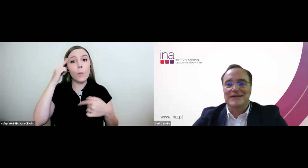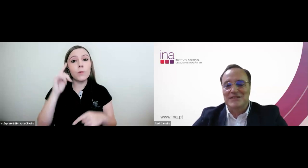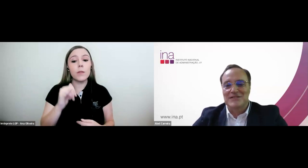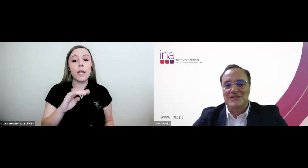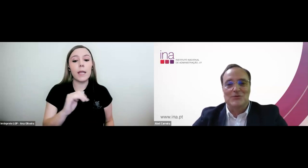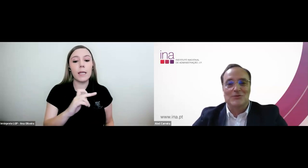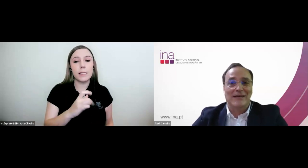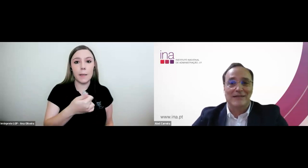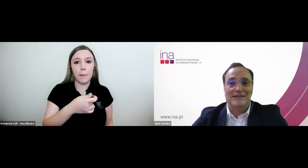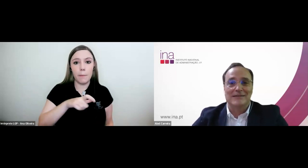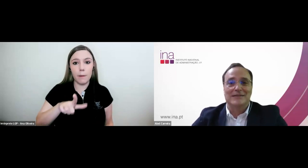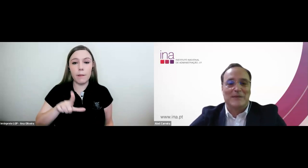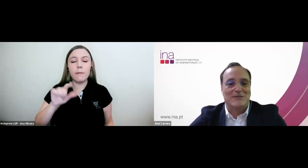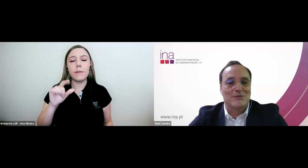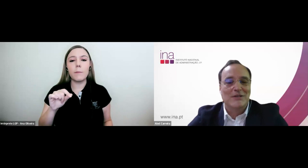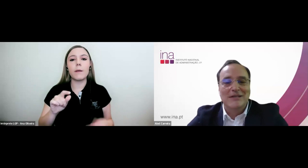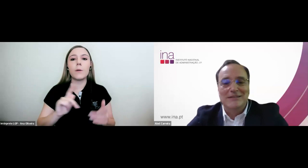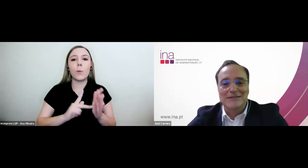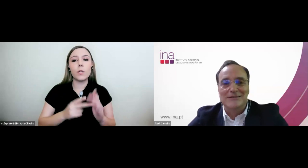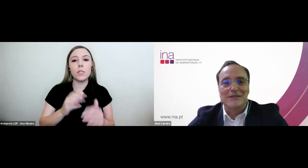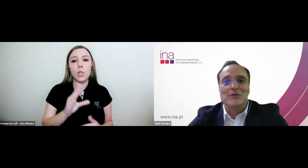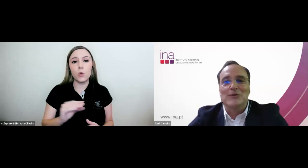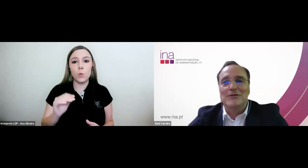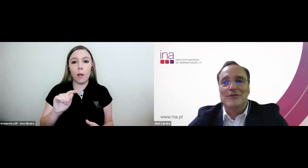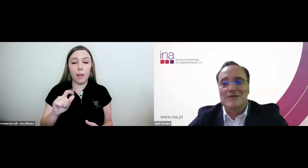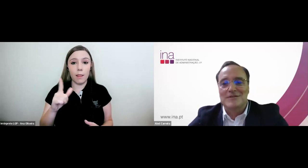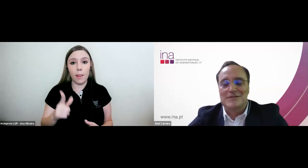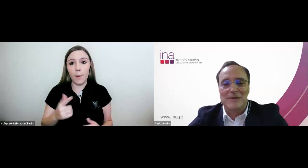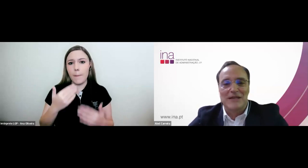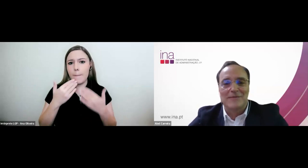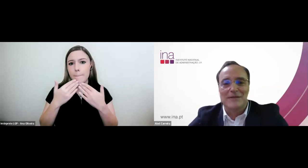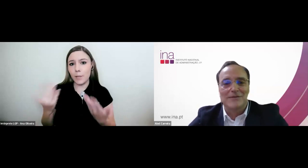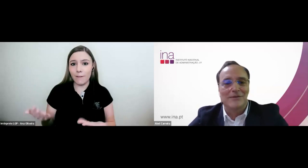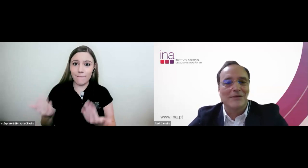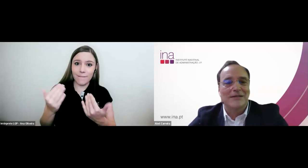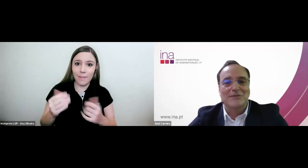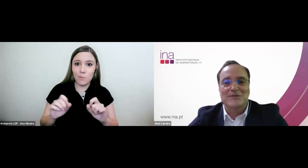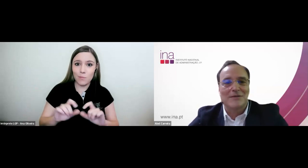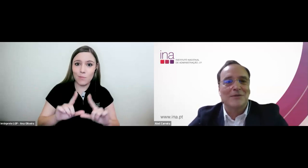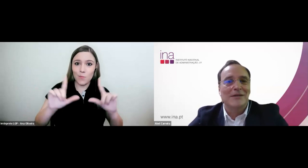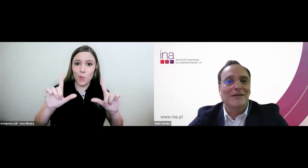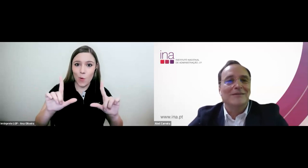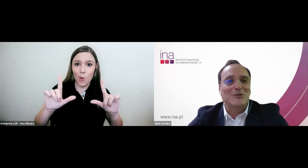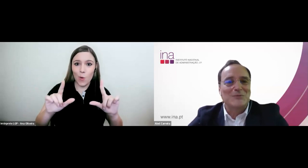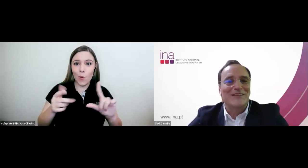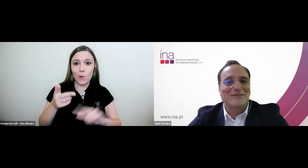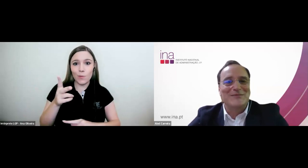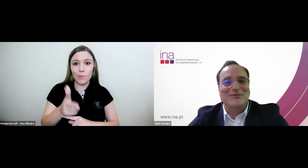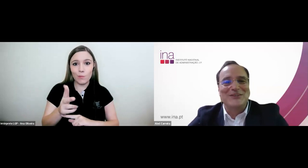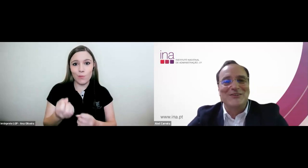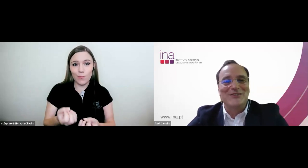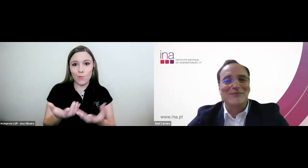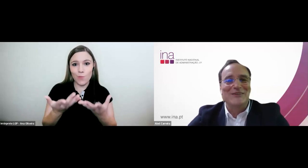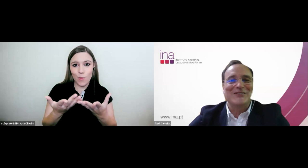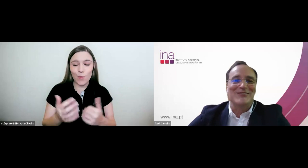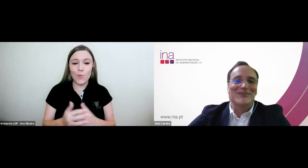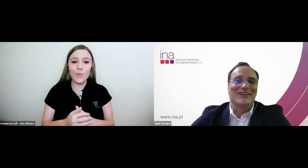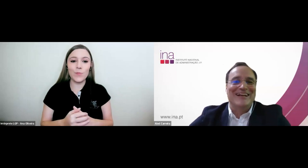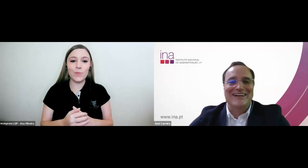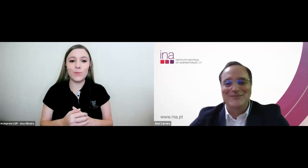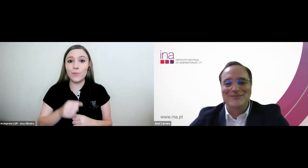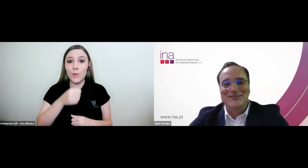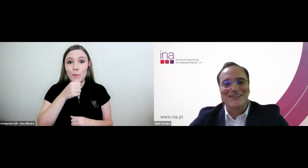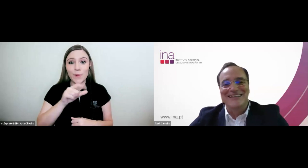Fonseca e engenheiro João Lé, que peço que se reúnam a nós, nomeadamente com a ativação do respectivo vídeo e